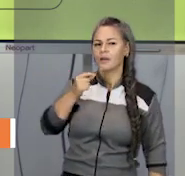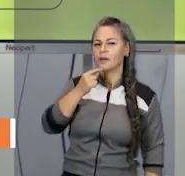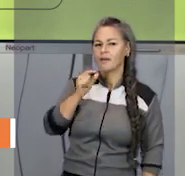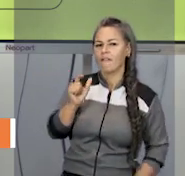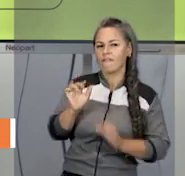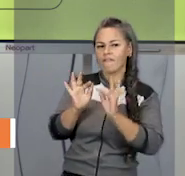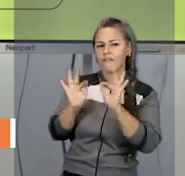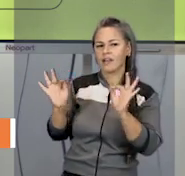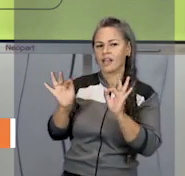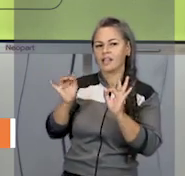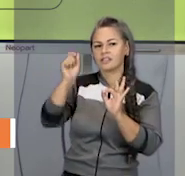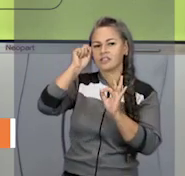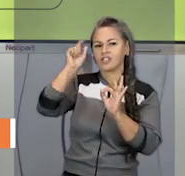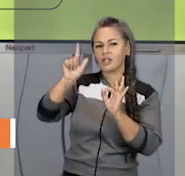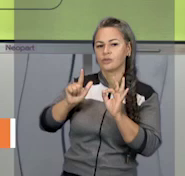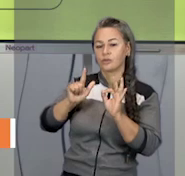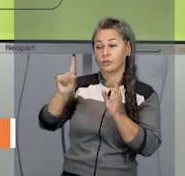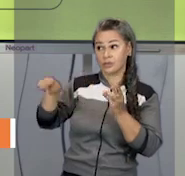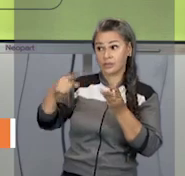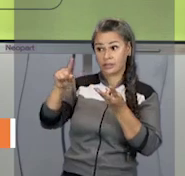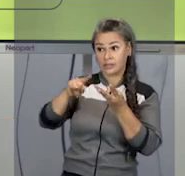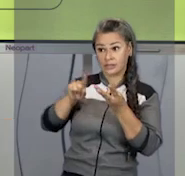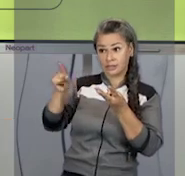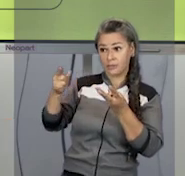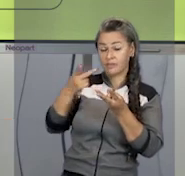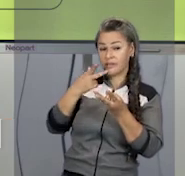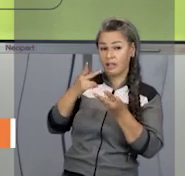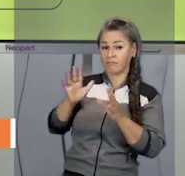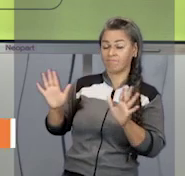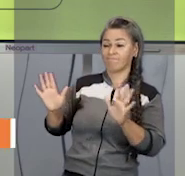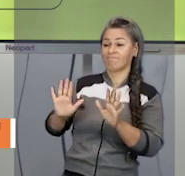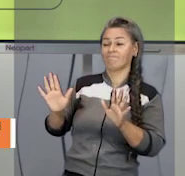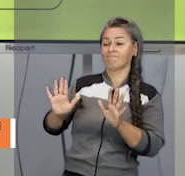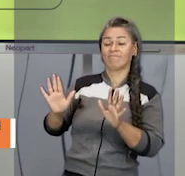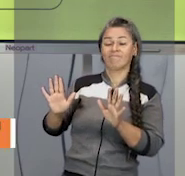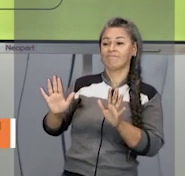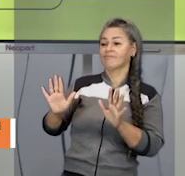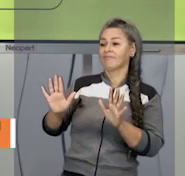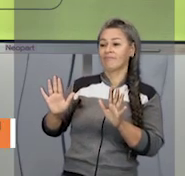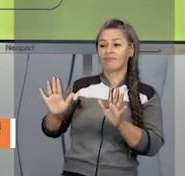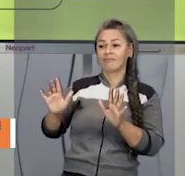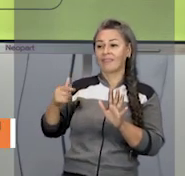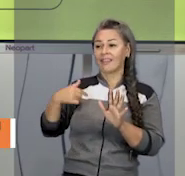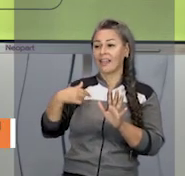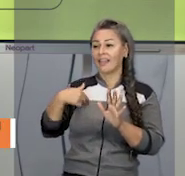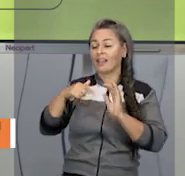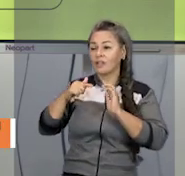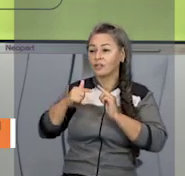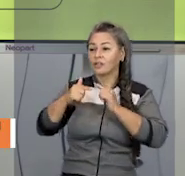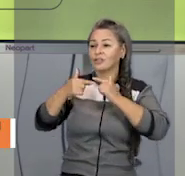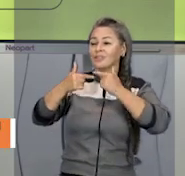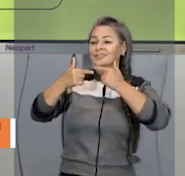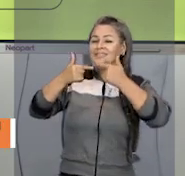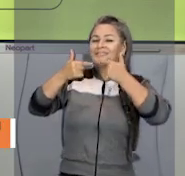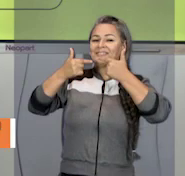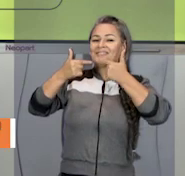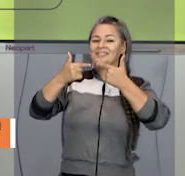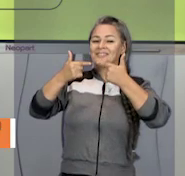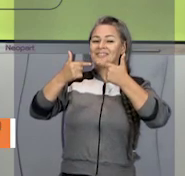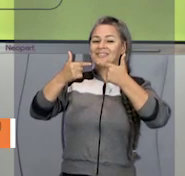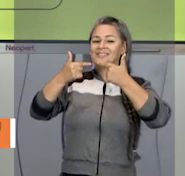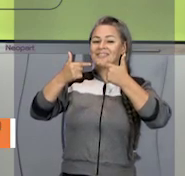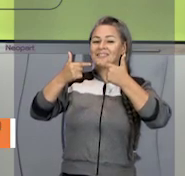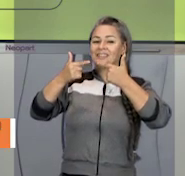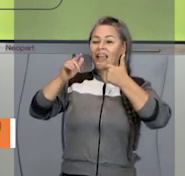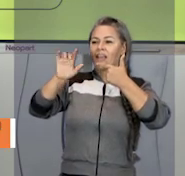outro momento, ele fala assim, olha, não tem outro jeito de me ver sorrir, é louco o efeito